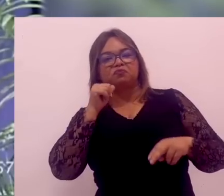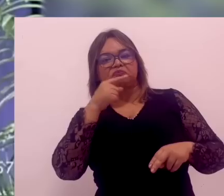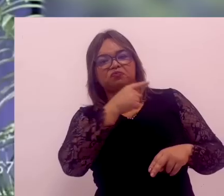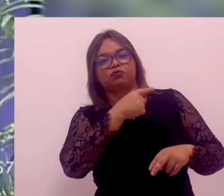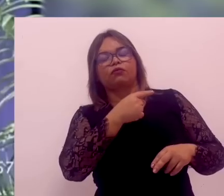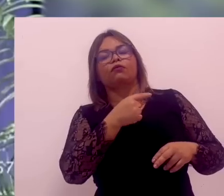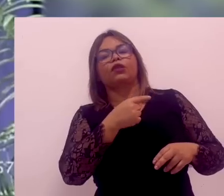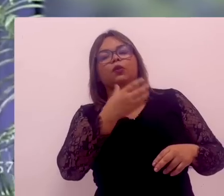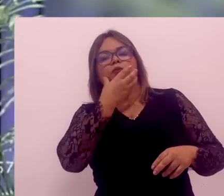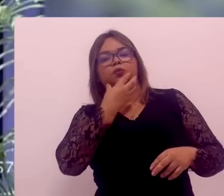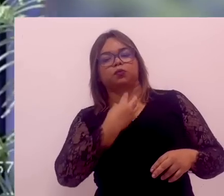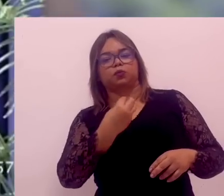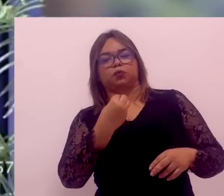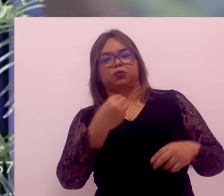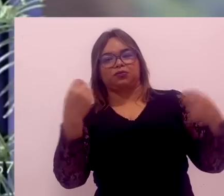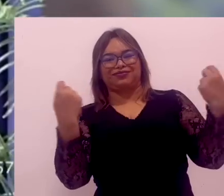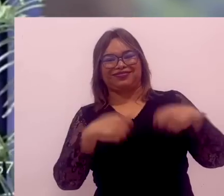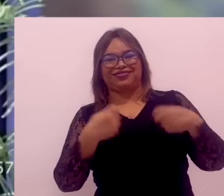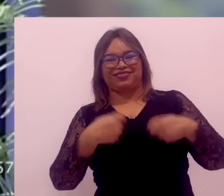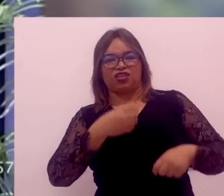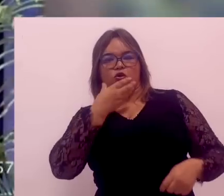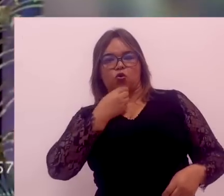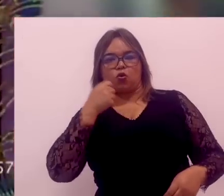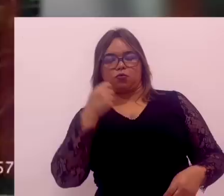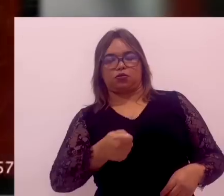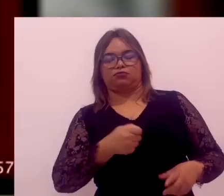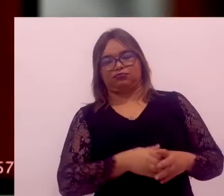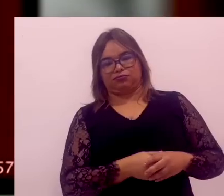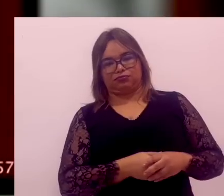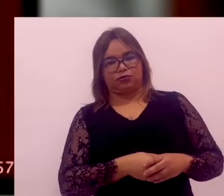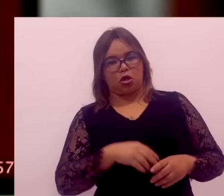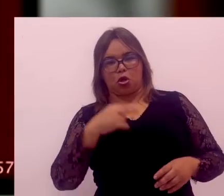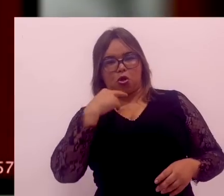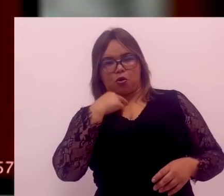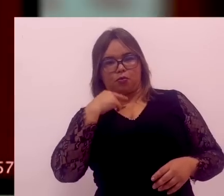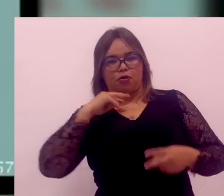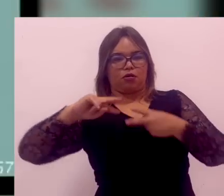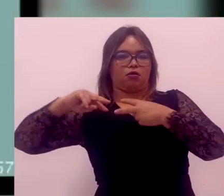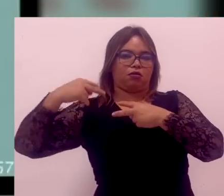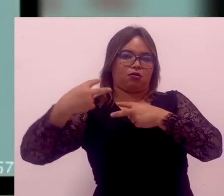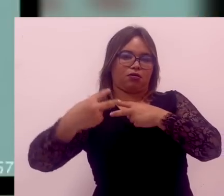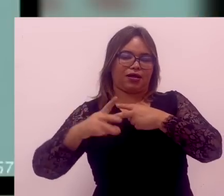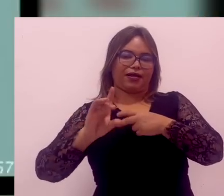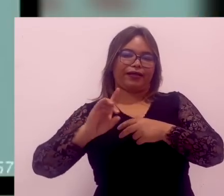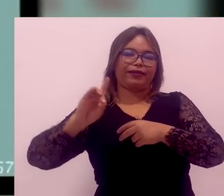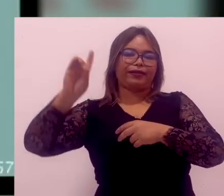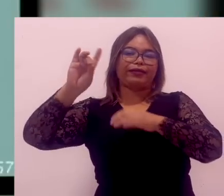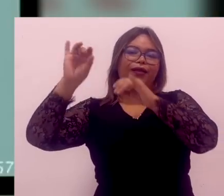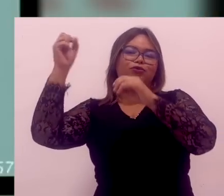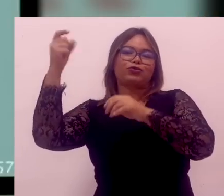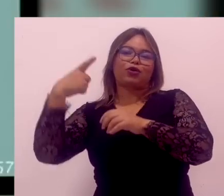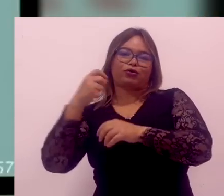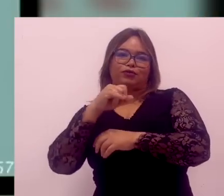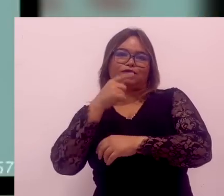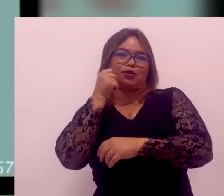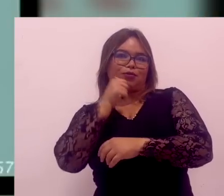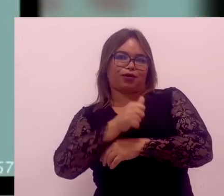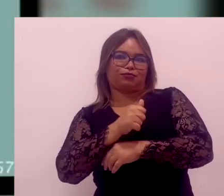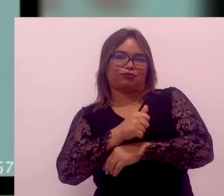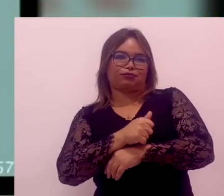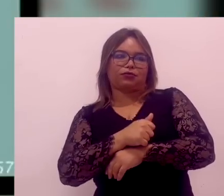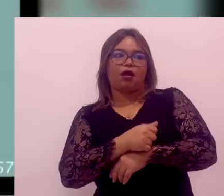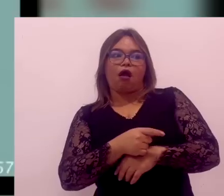ser reencarnação do Deus Sol se você é uma mulher. Então, a comaçonaria, Annie Besant e todos esses maçons de alta